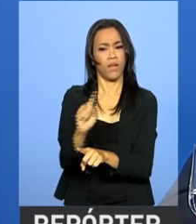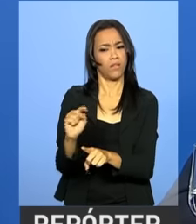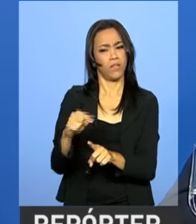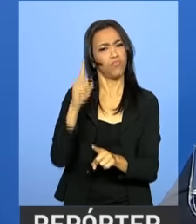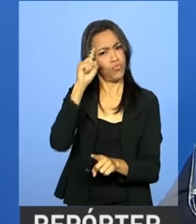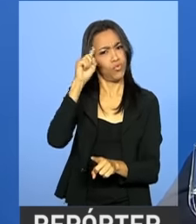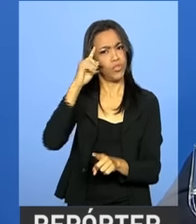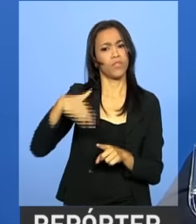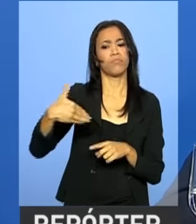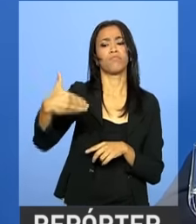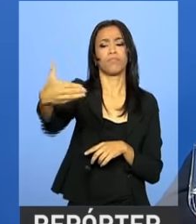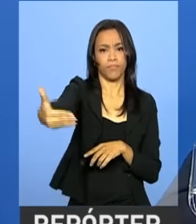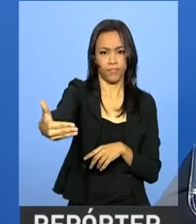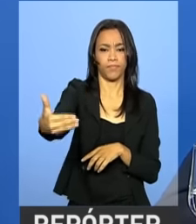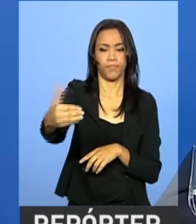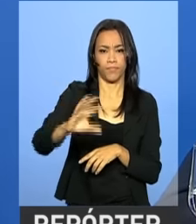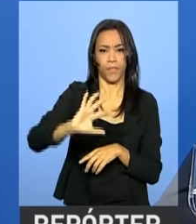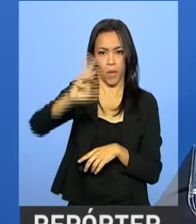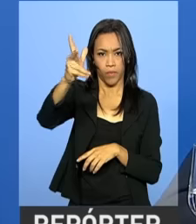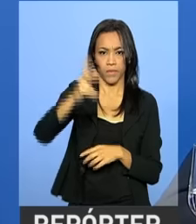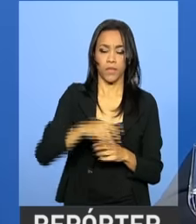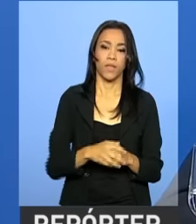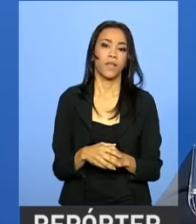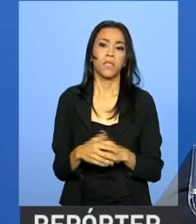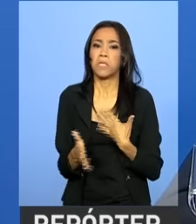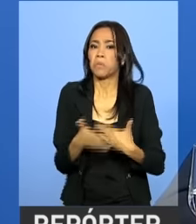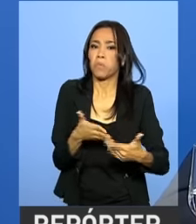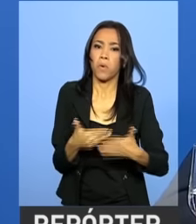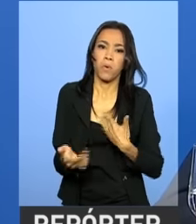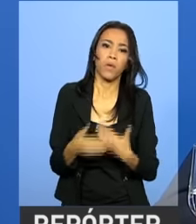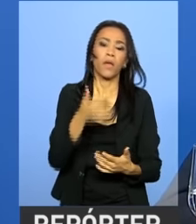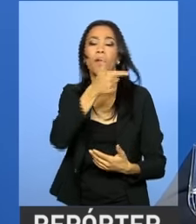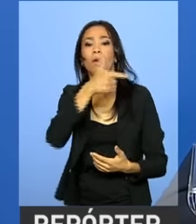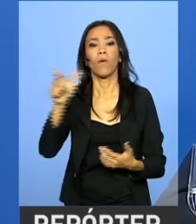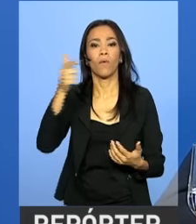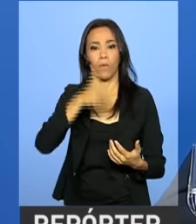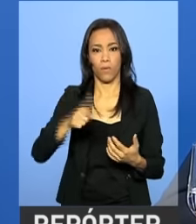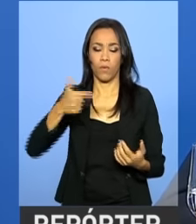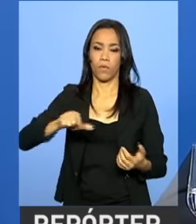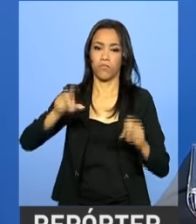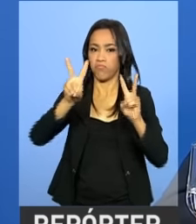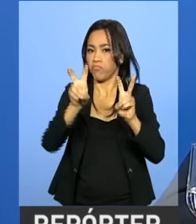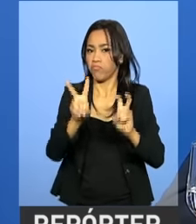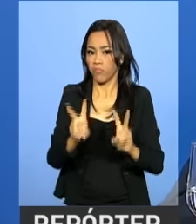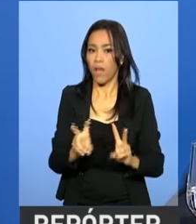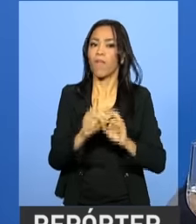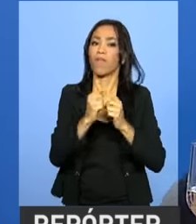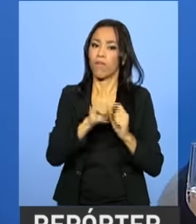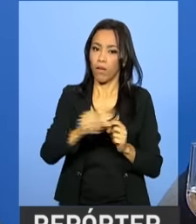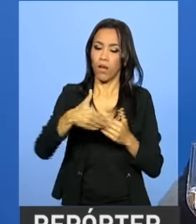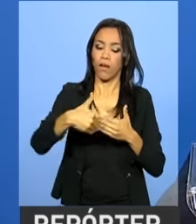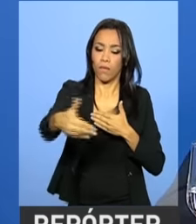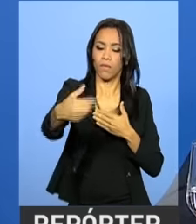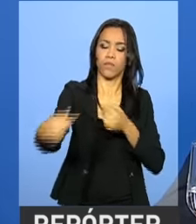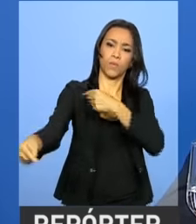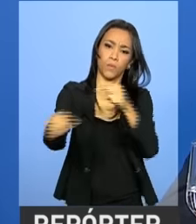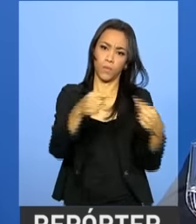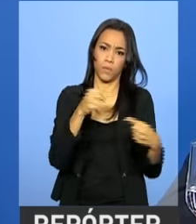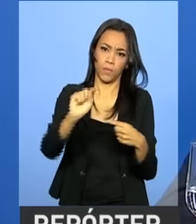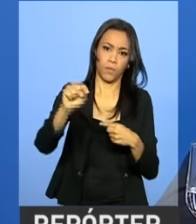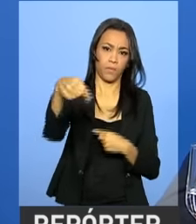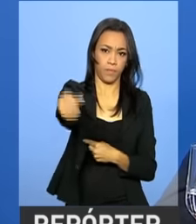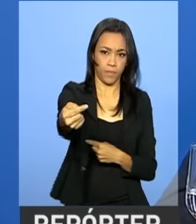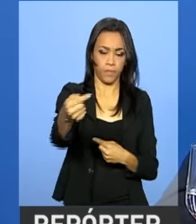próximos dias, e quaisquer outras questões, né, deverão ser discutidas, né,